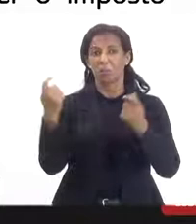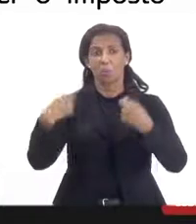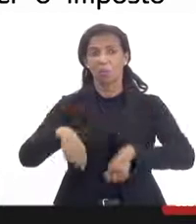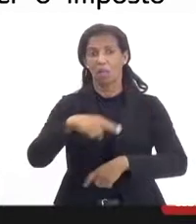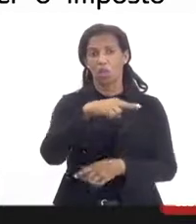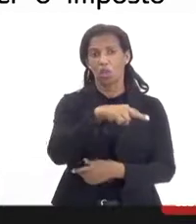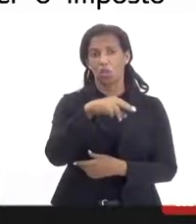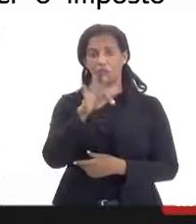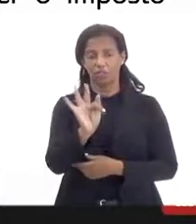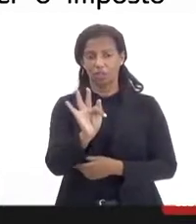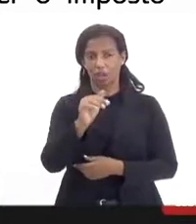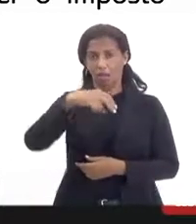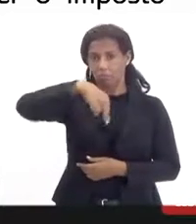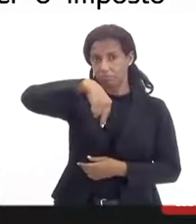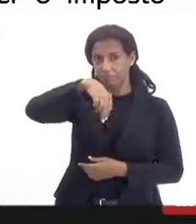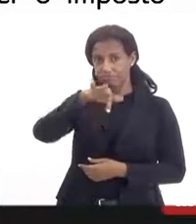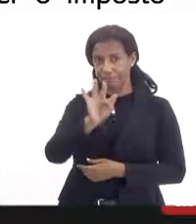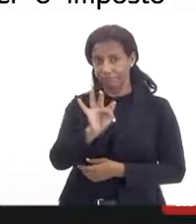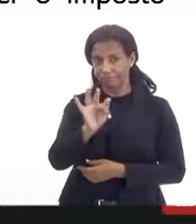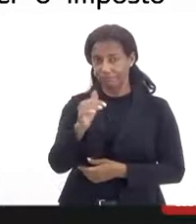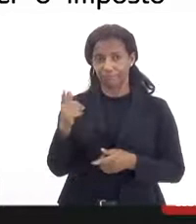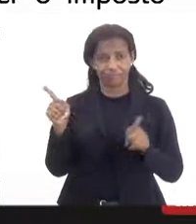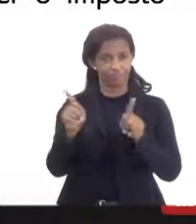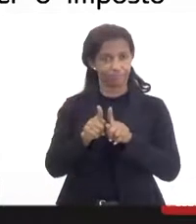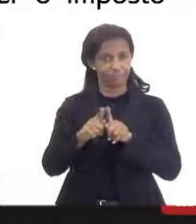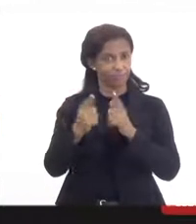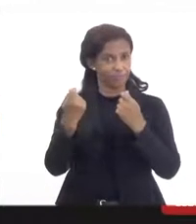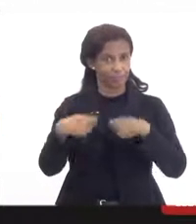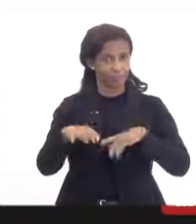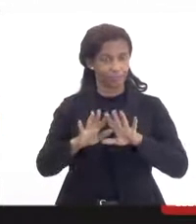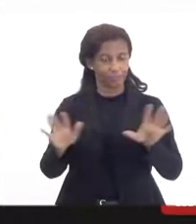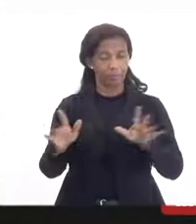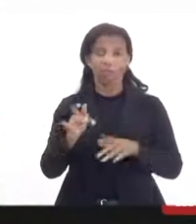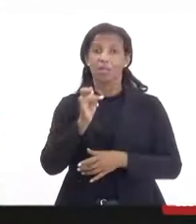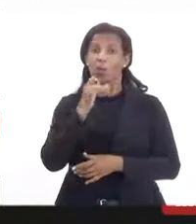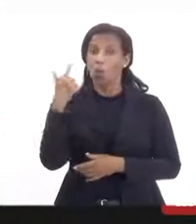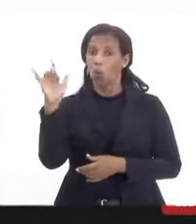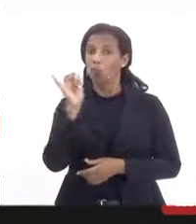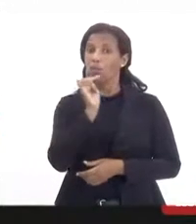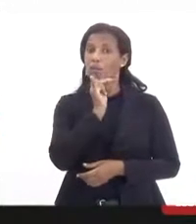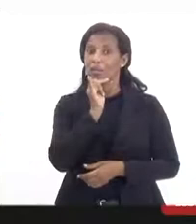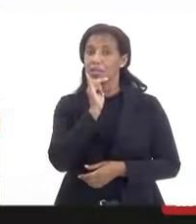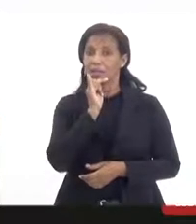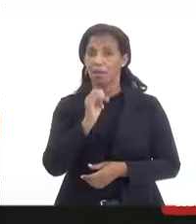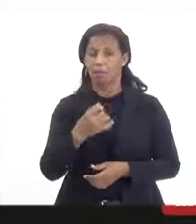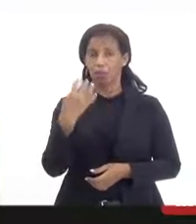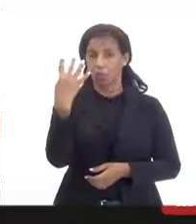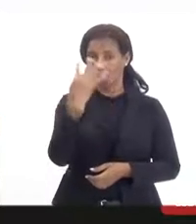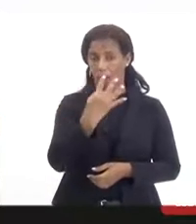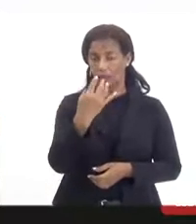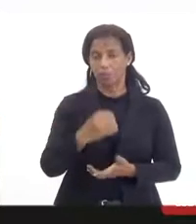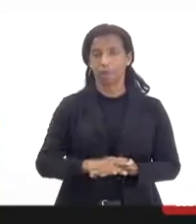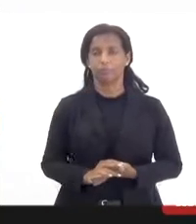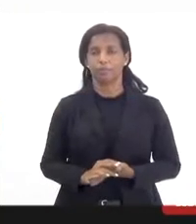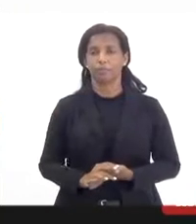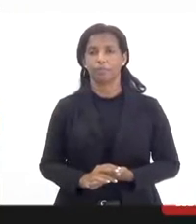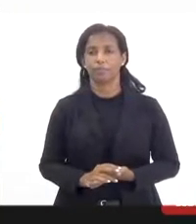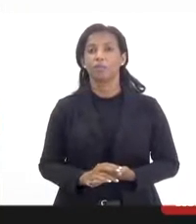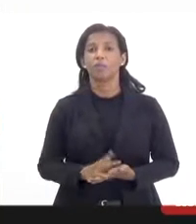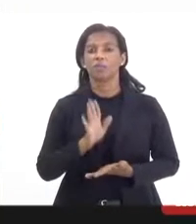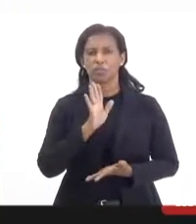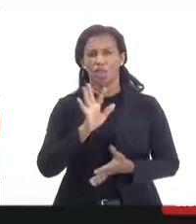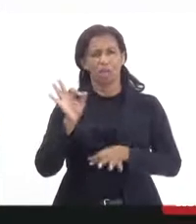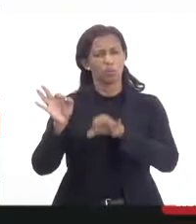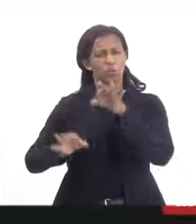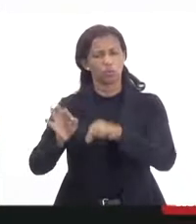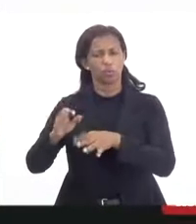fiscal. Nós temos aqui mais um exemplo, tá? De um auto que foi